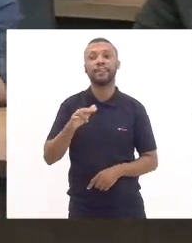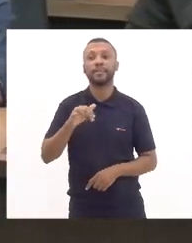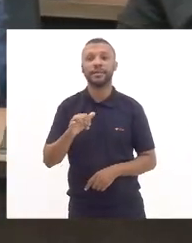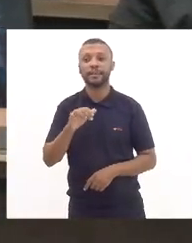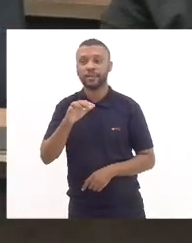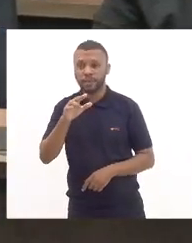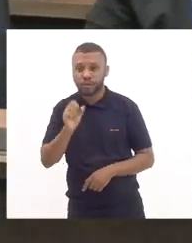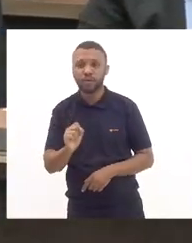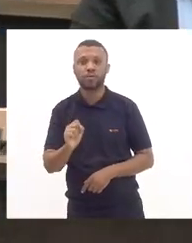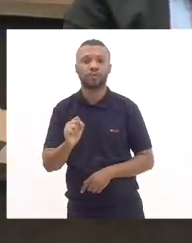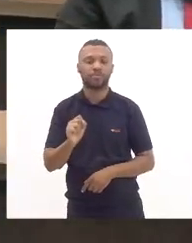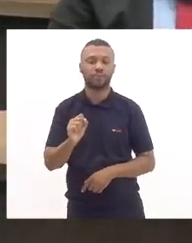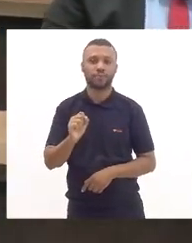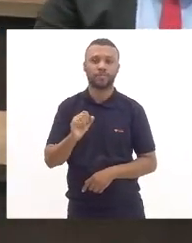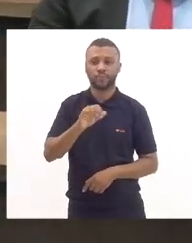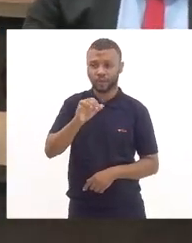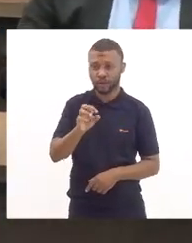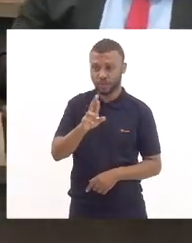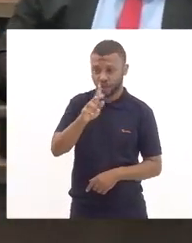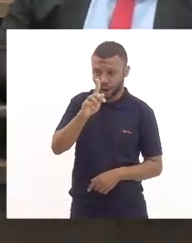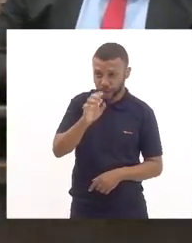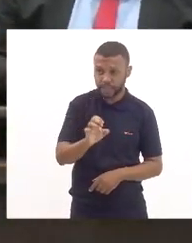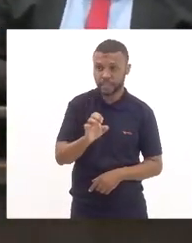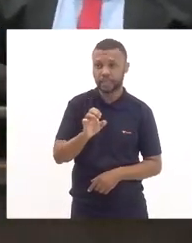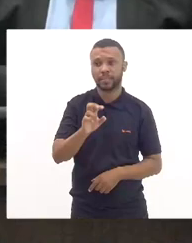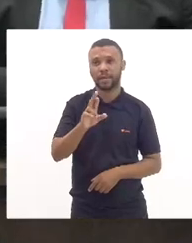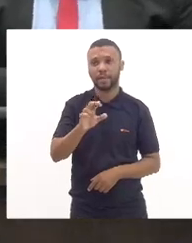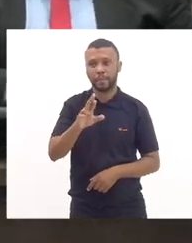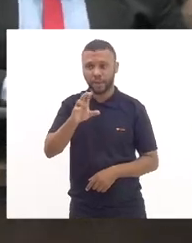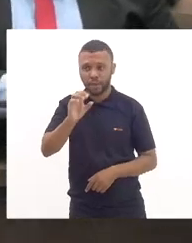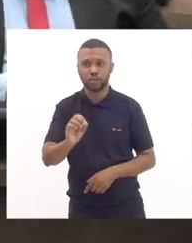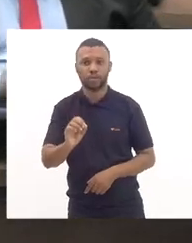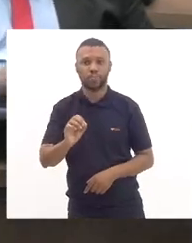Silva, Jorge Alberto Alonso Ruas,